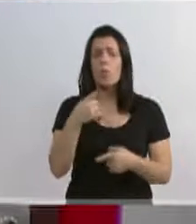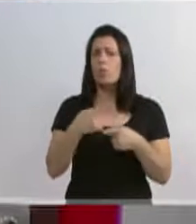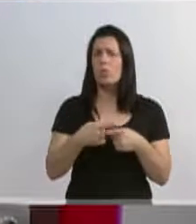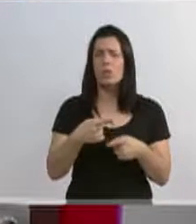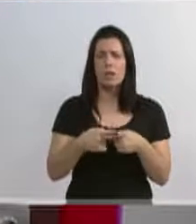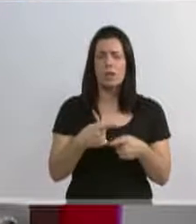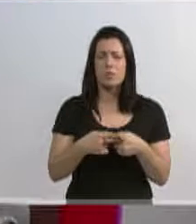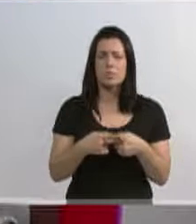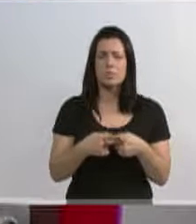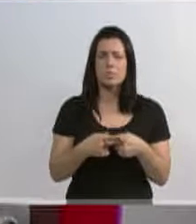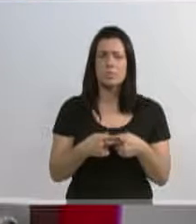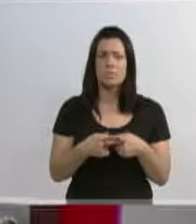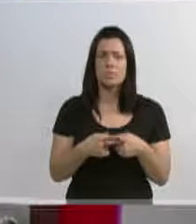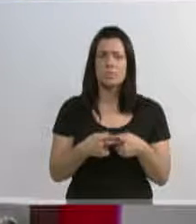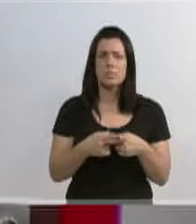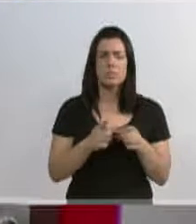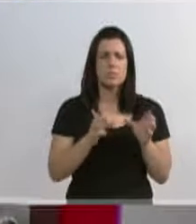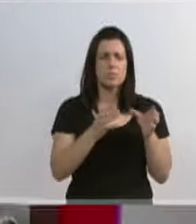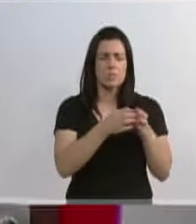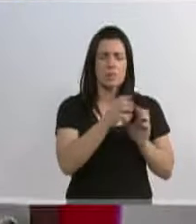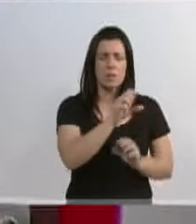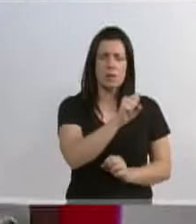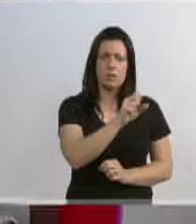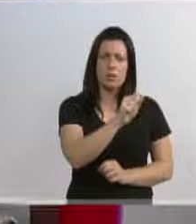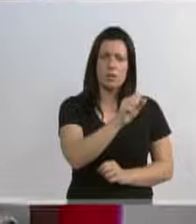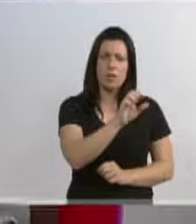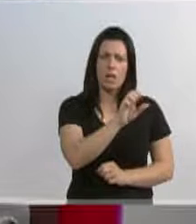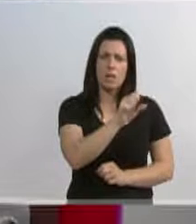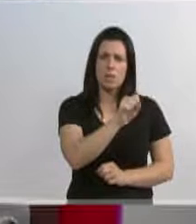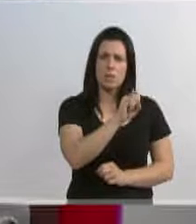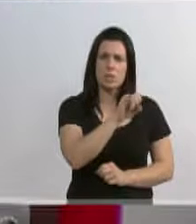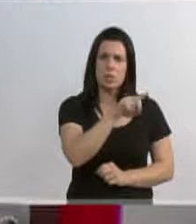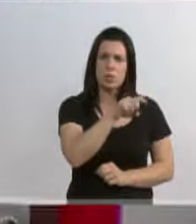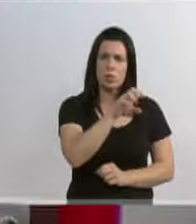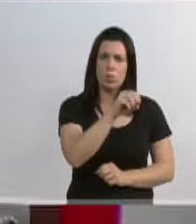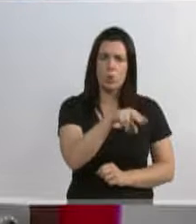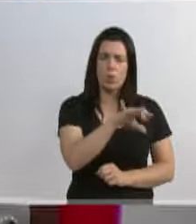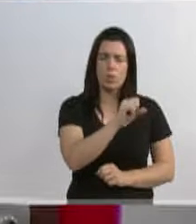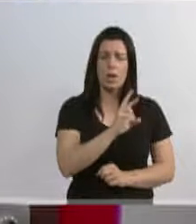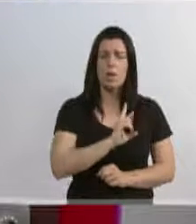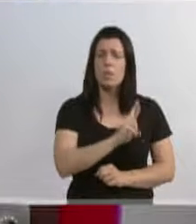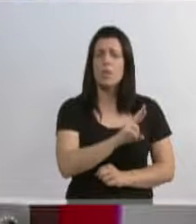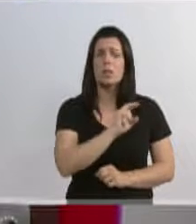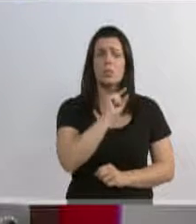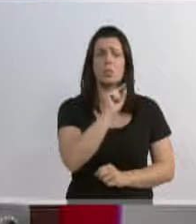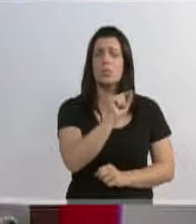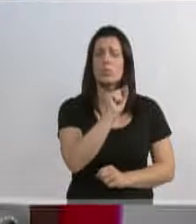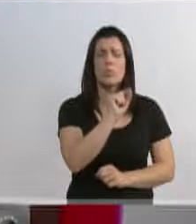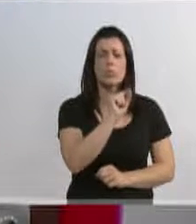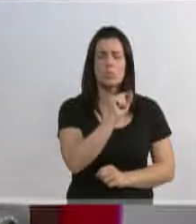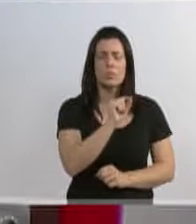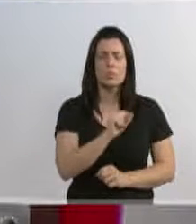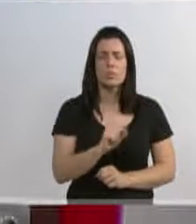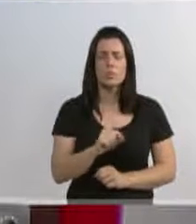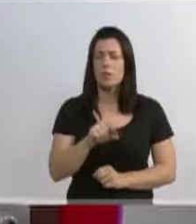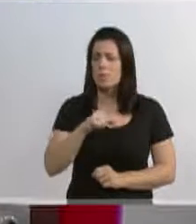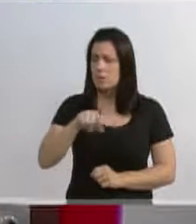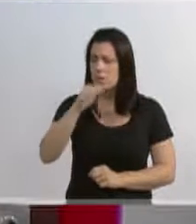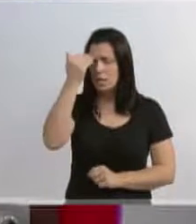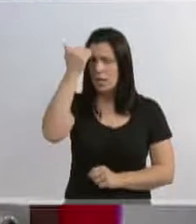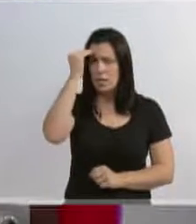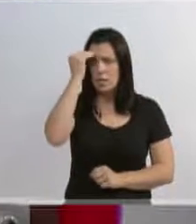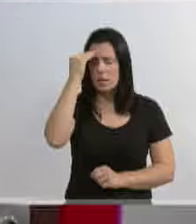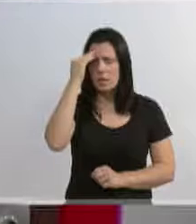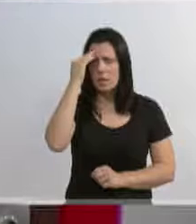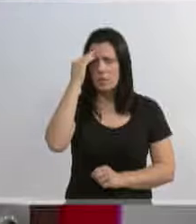porque a Saxônia está representado já porque, só para entender os senhores,